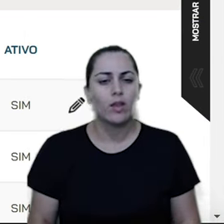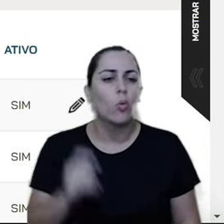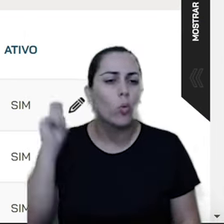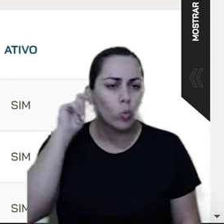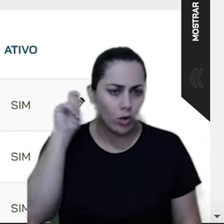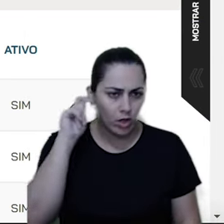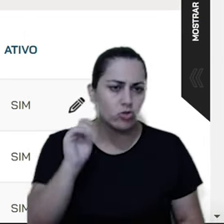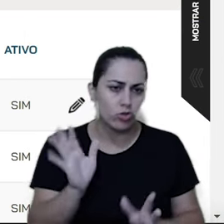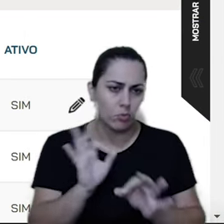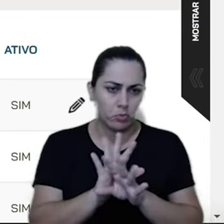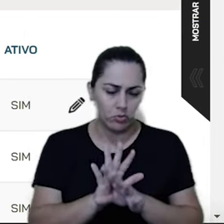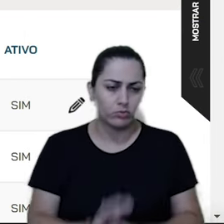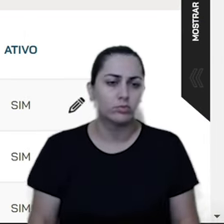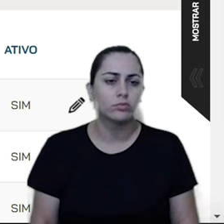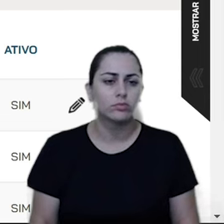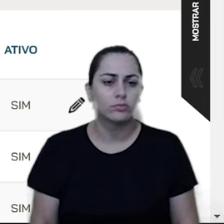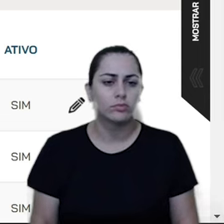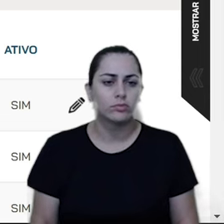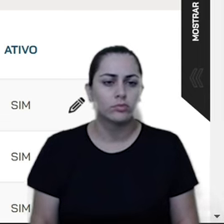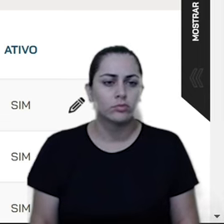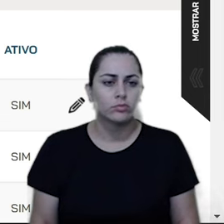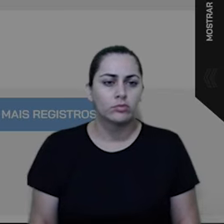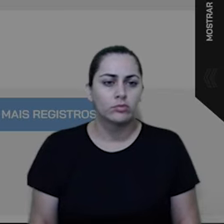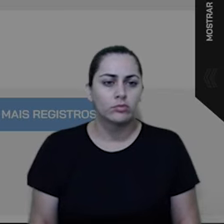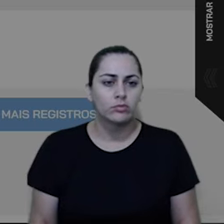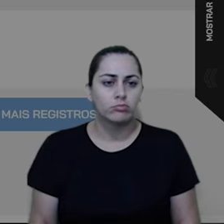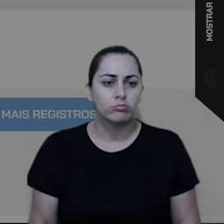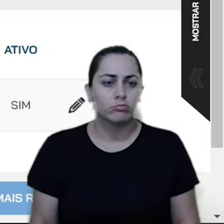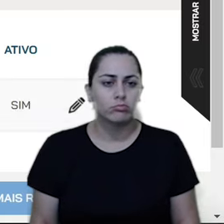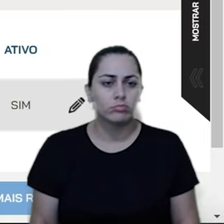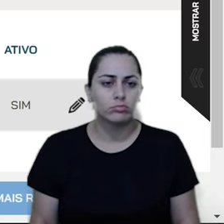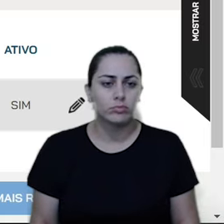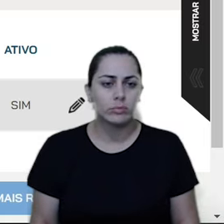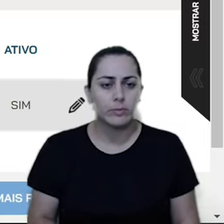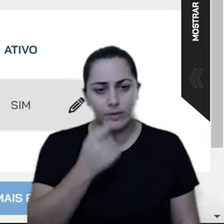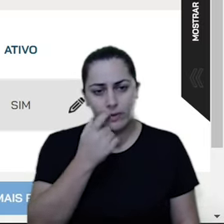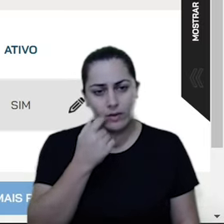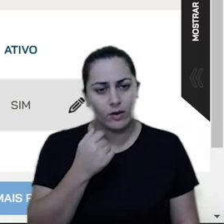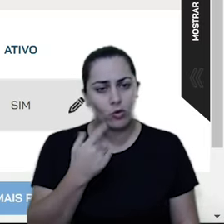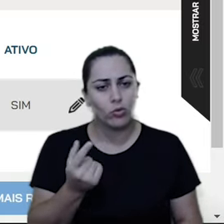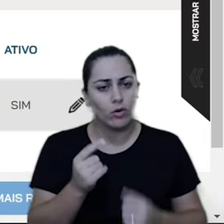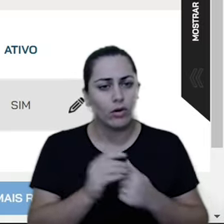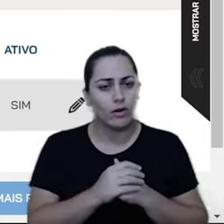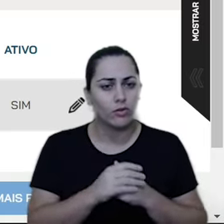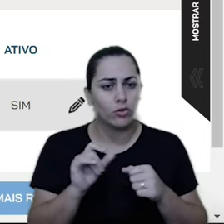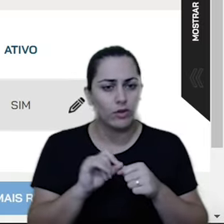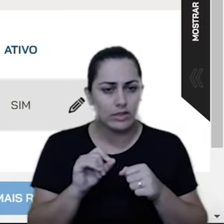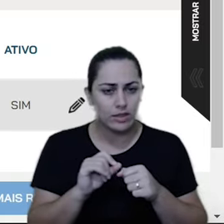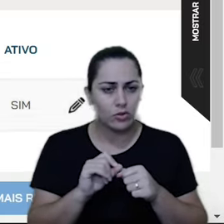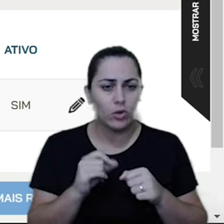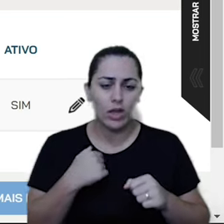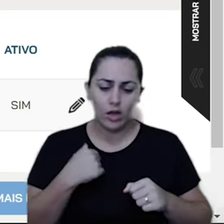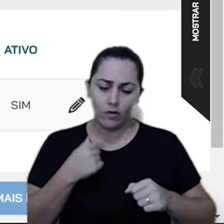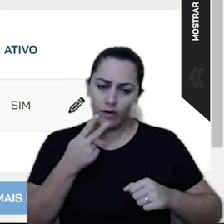o cotonete e aí eu clico eu tô fazendo a vez dos clientes do sebrai aqui